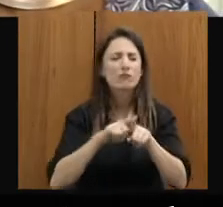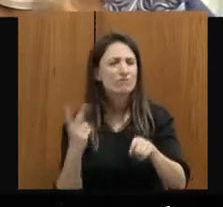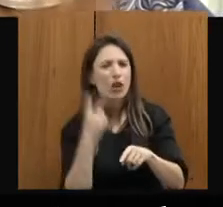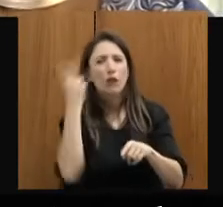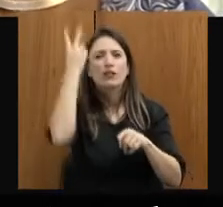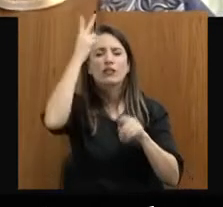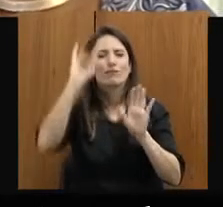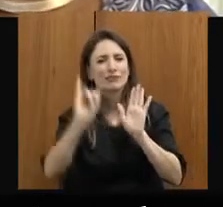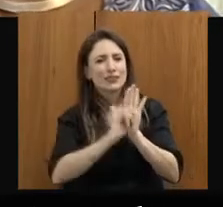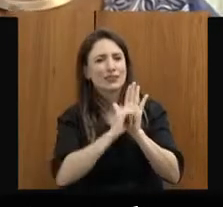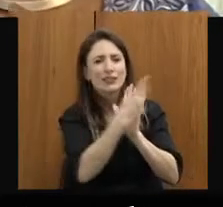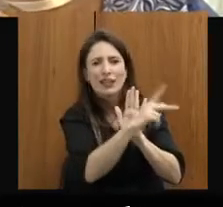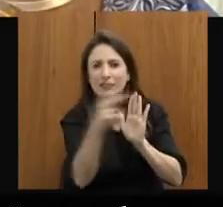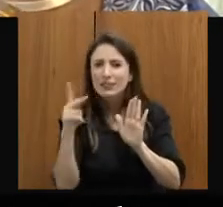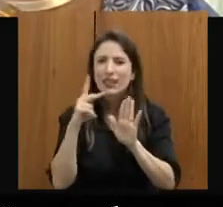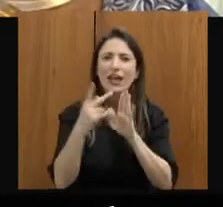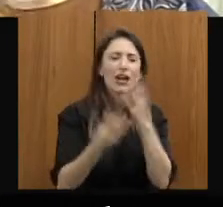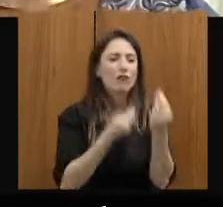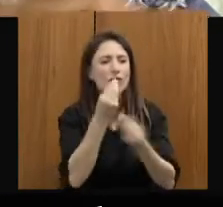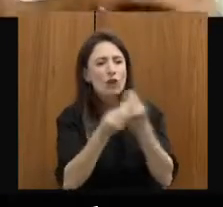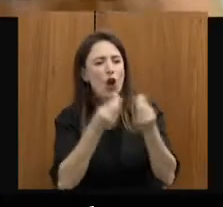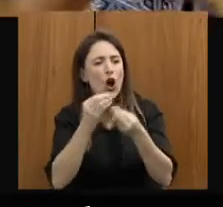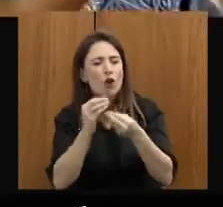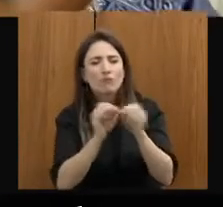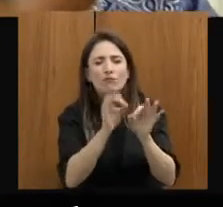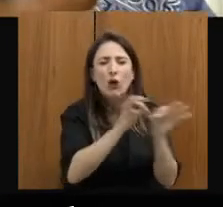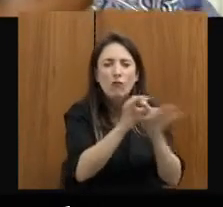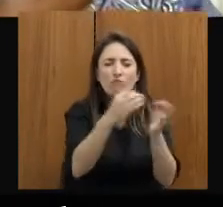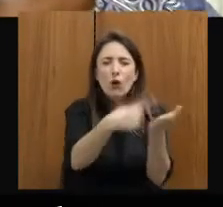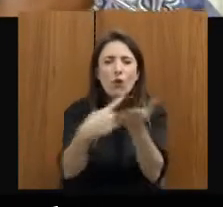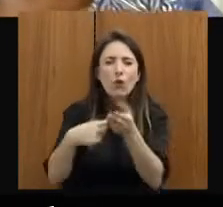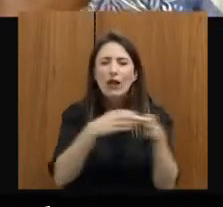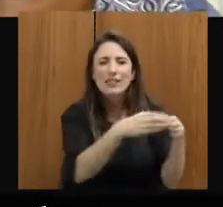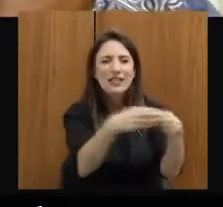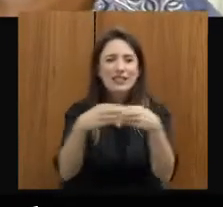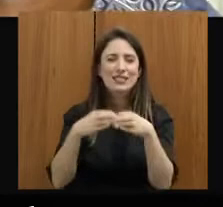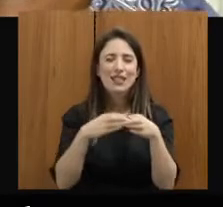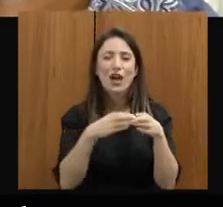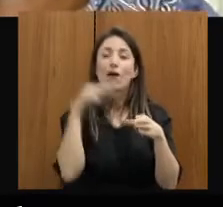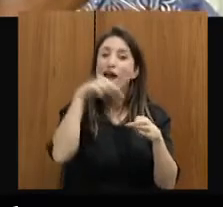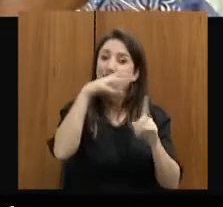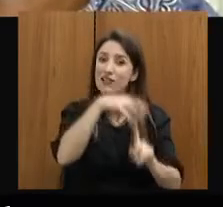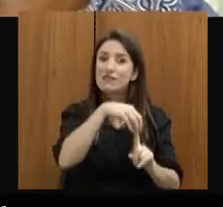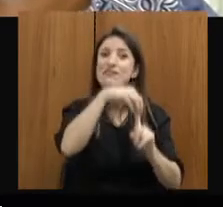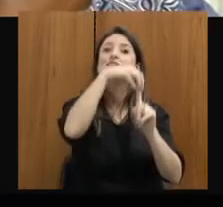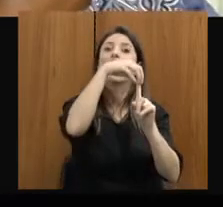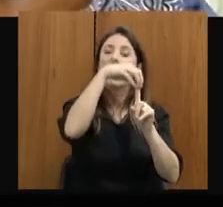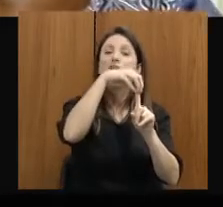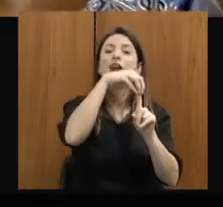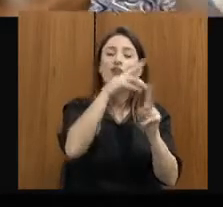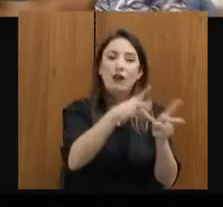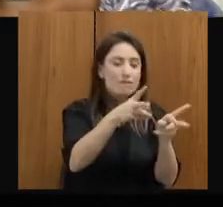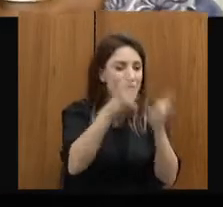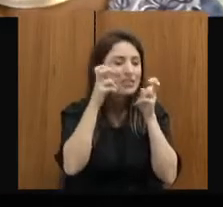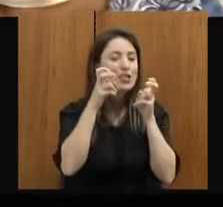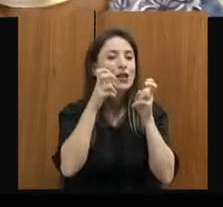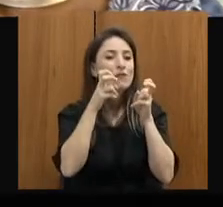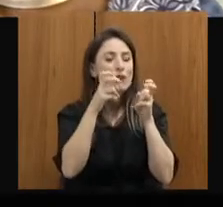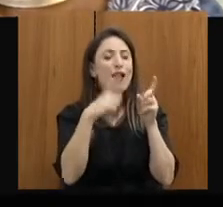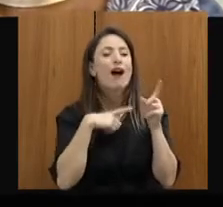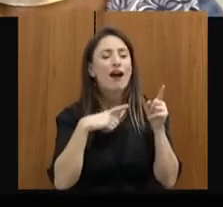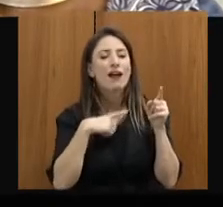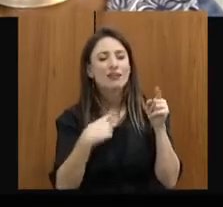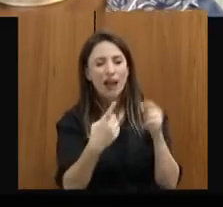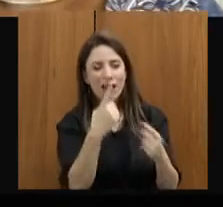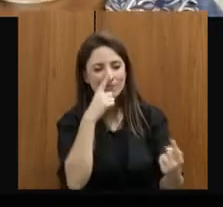das suas formas de organização e suas instituições essas lideranças enxergava na mesma hora então que elas estão encaixado assim